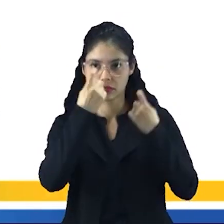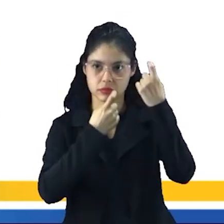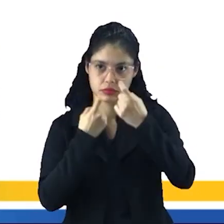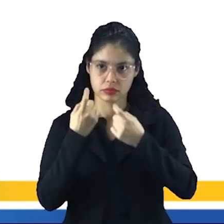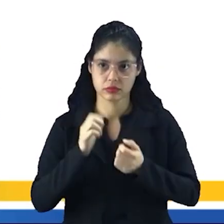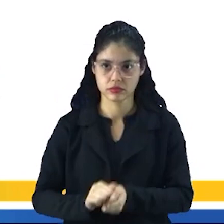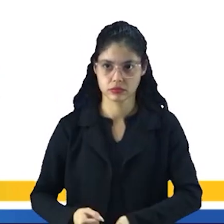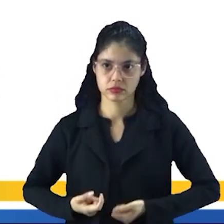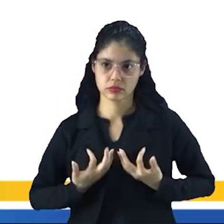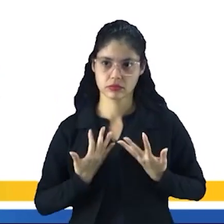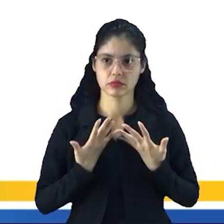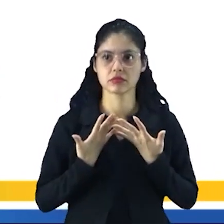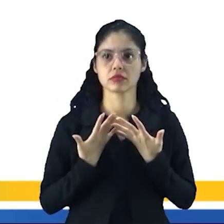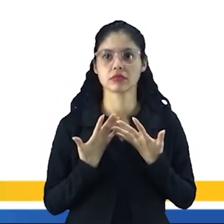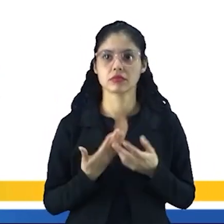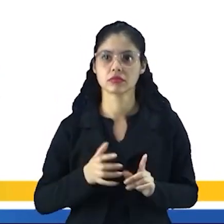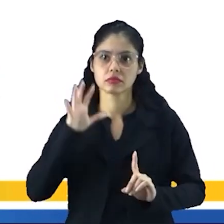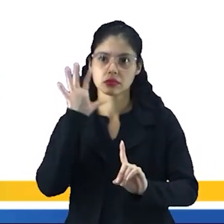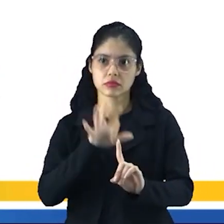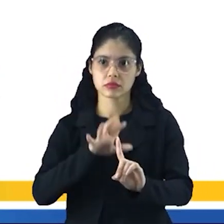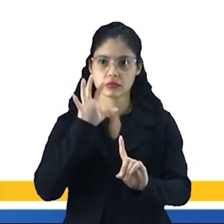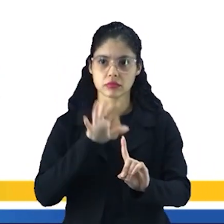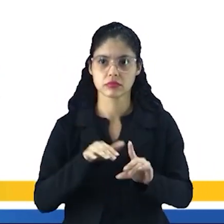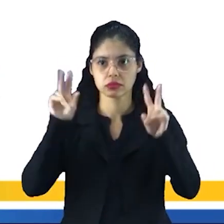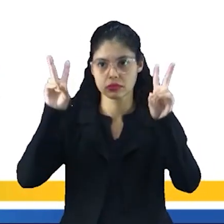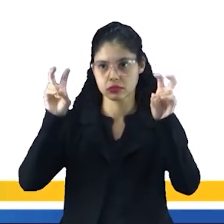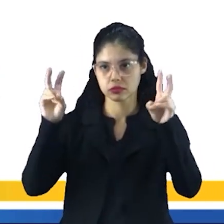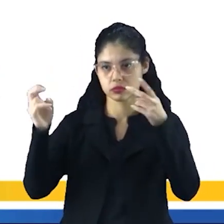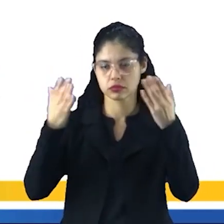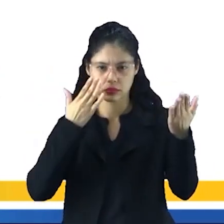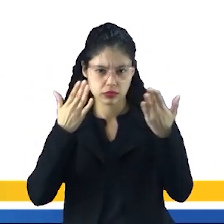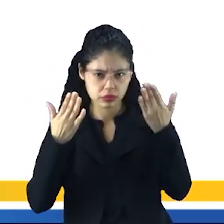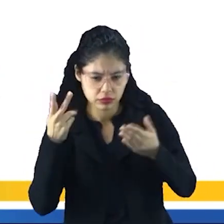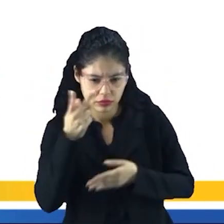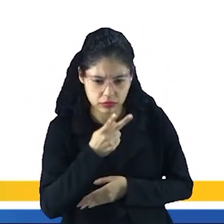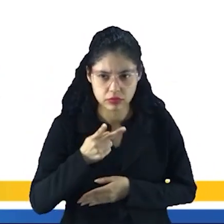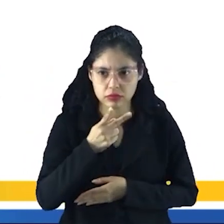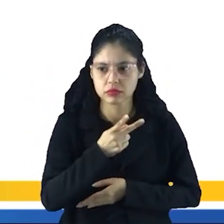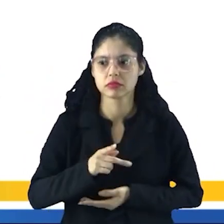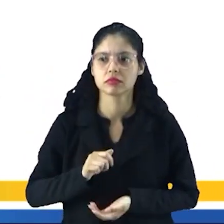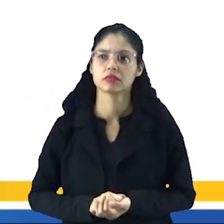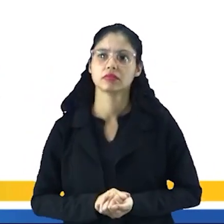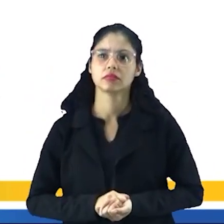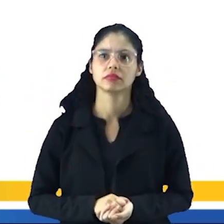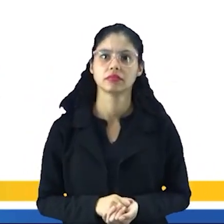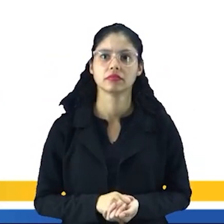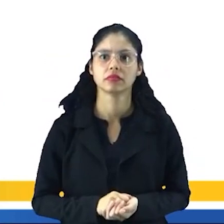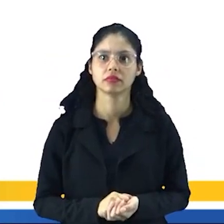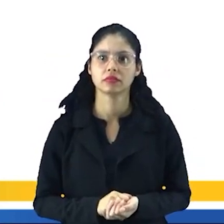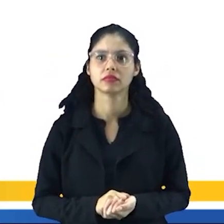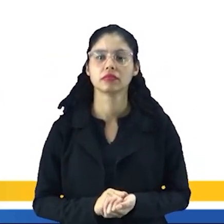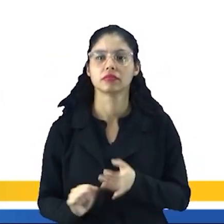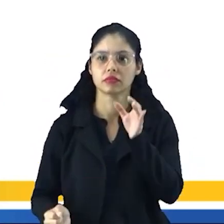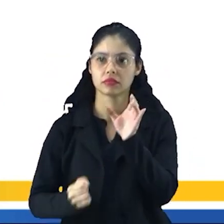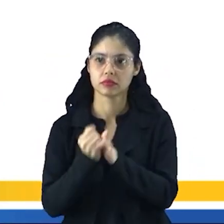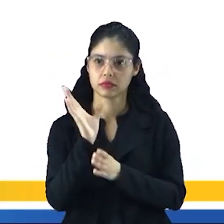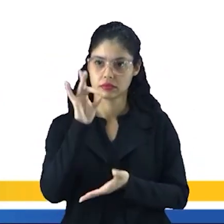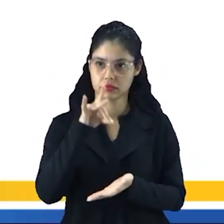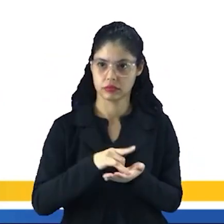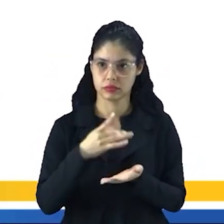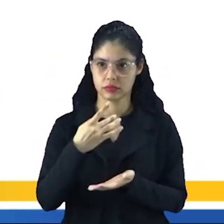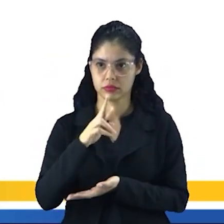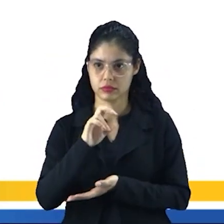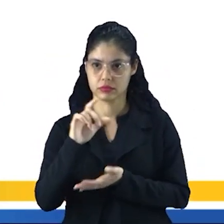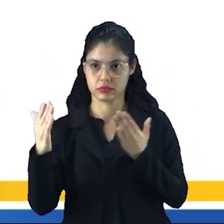livre, é a expressividade espontânea, é a influência das teorias da psicanálise, é a criação de